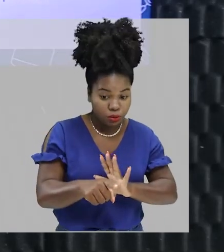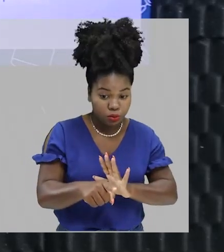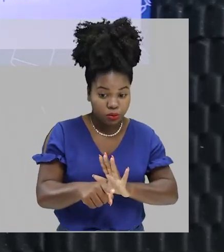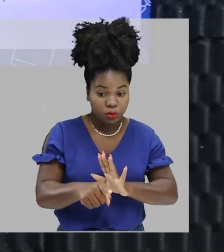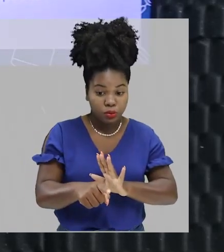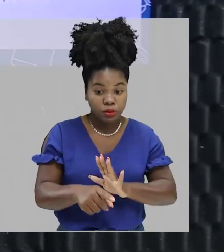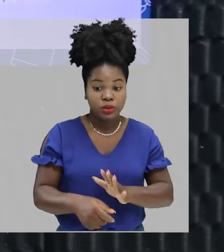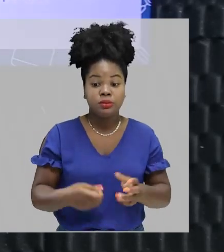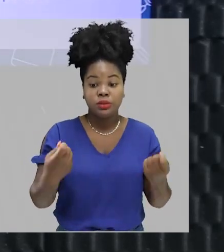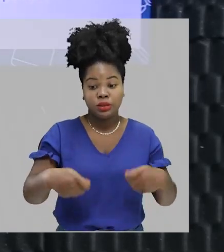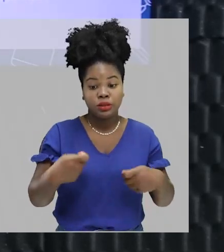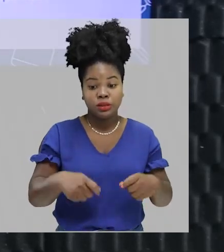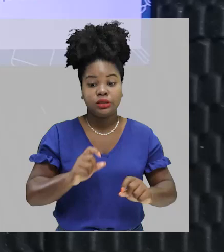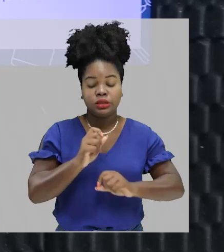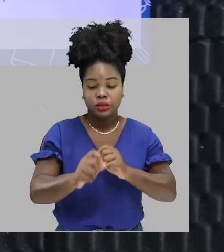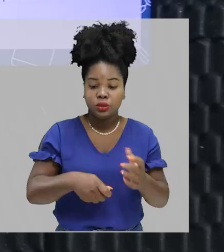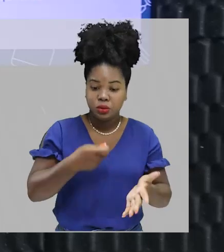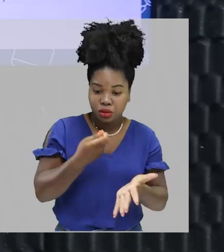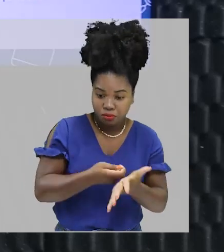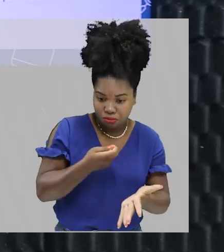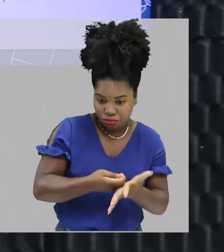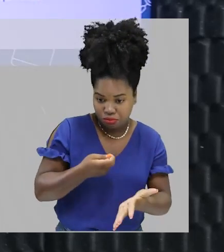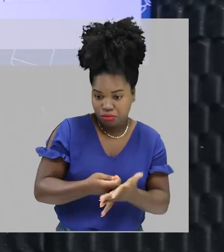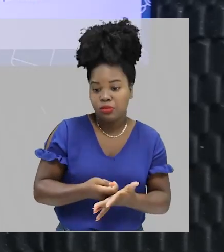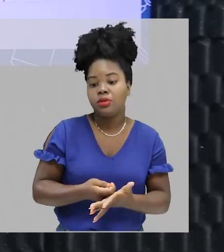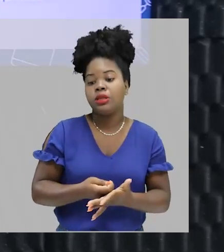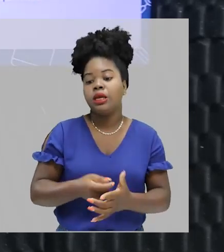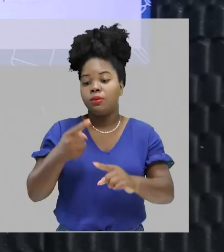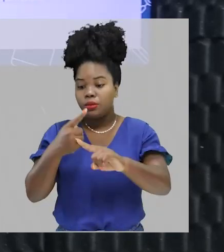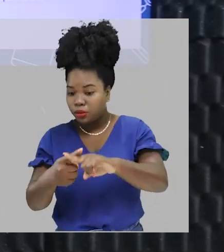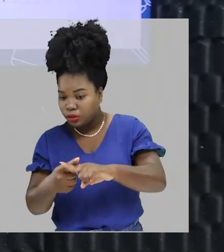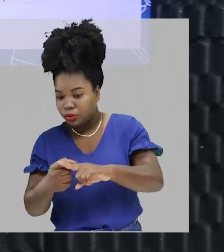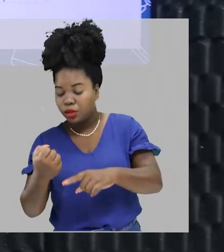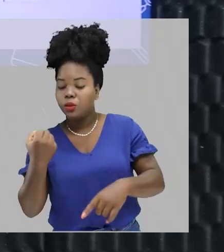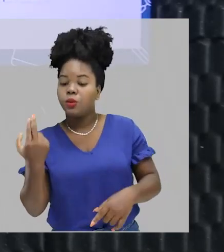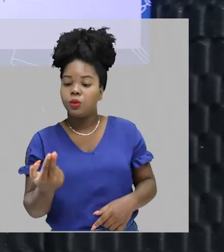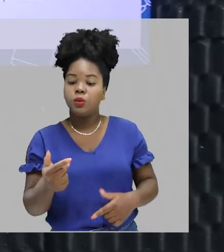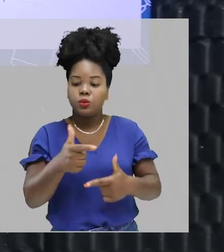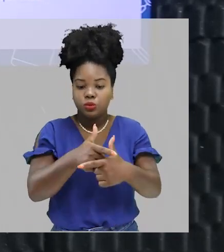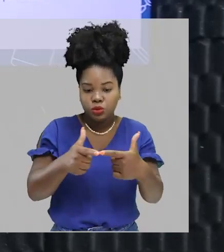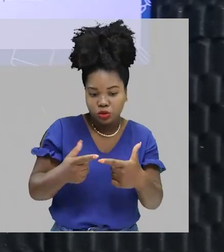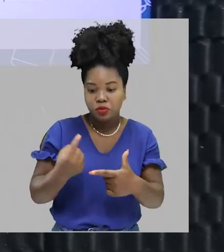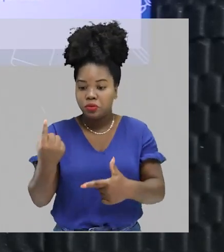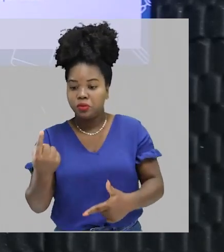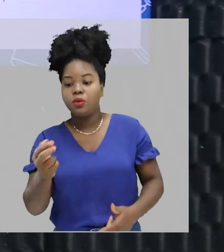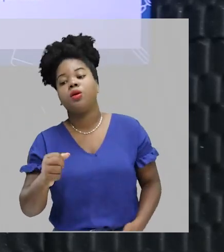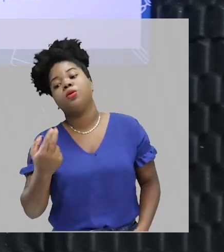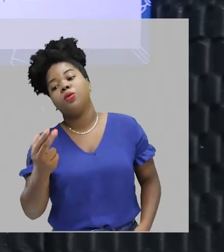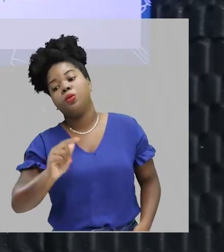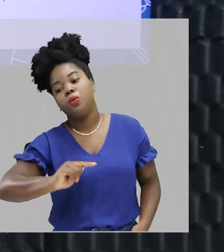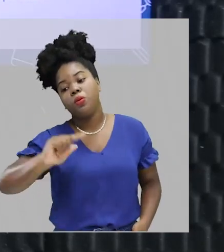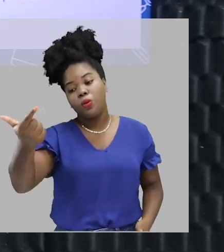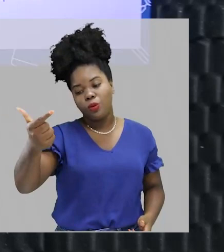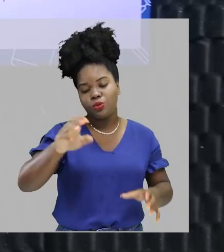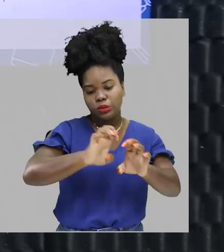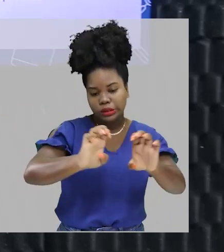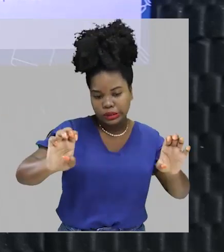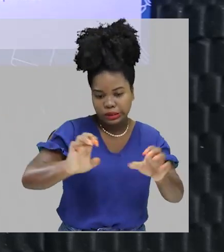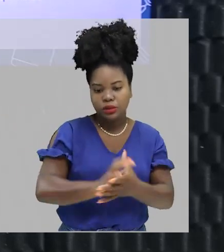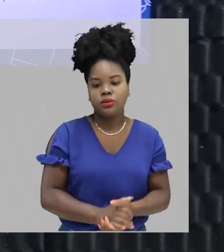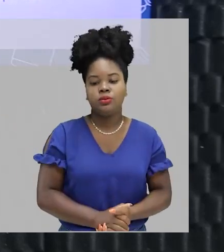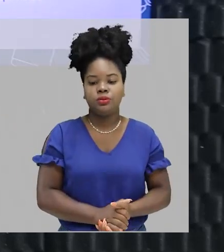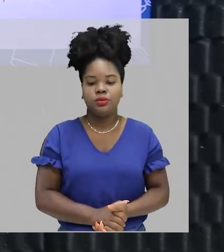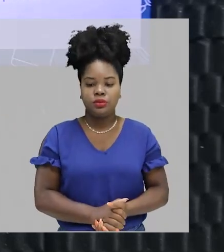isso obriga a multiplicar ou dividir uma ou outra equação, certo? Por